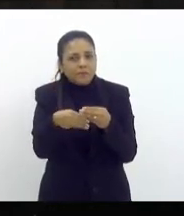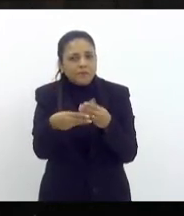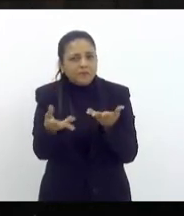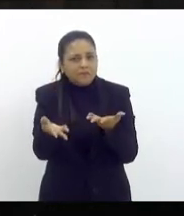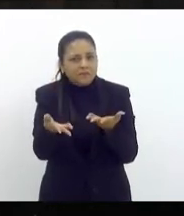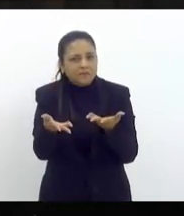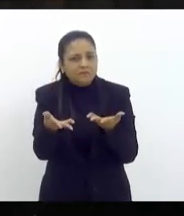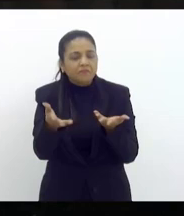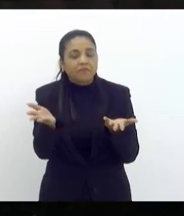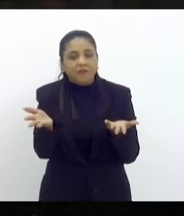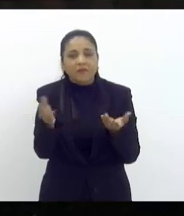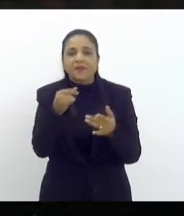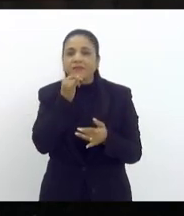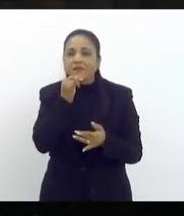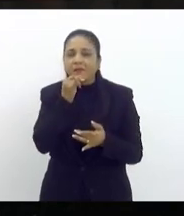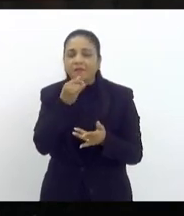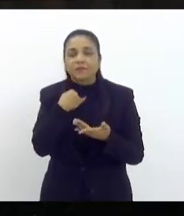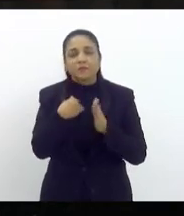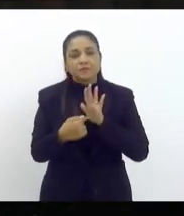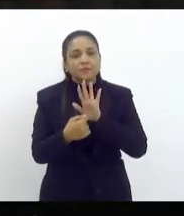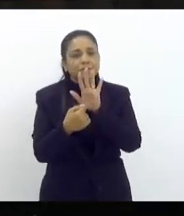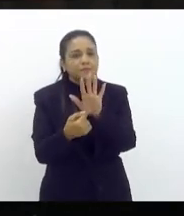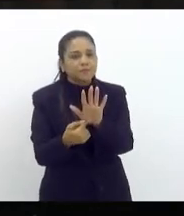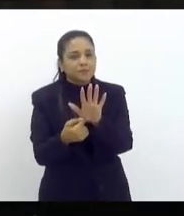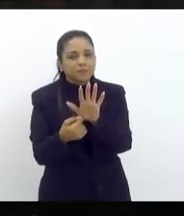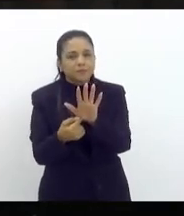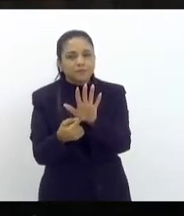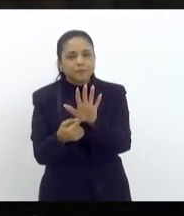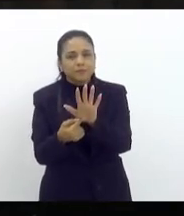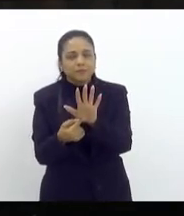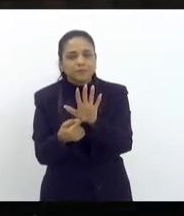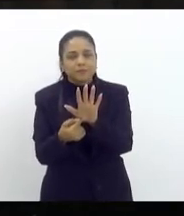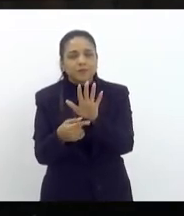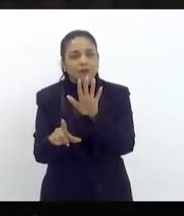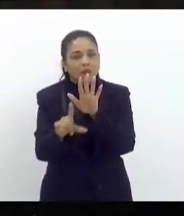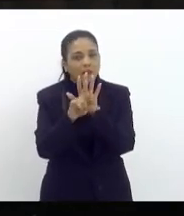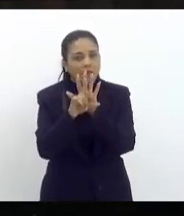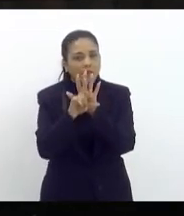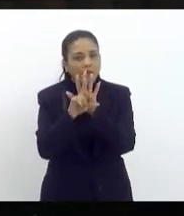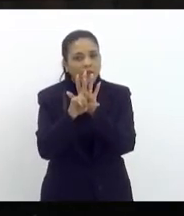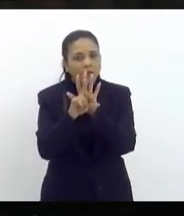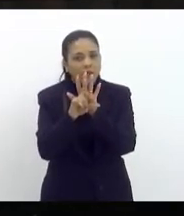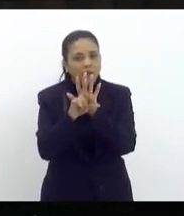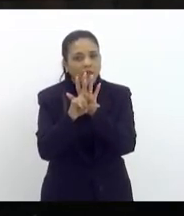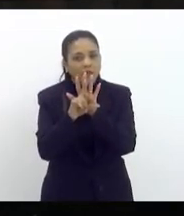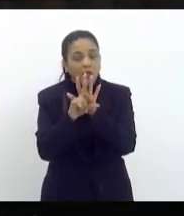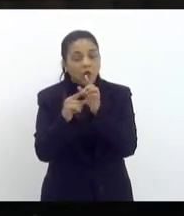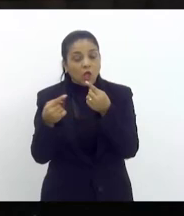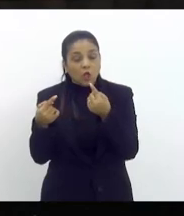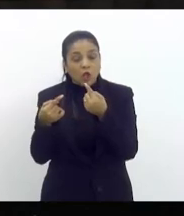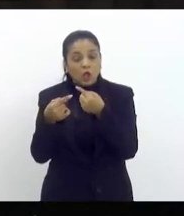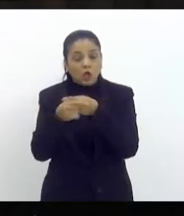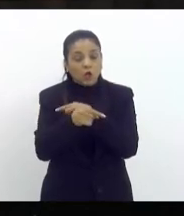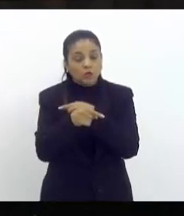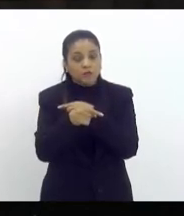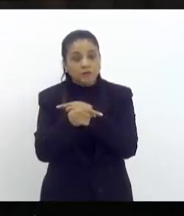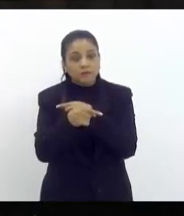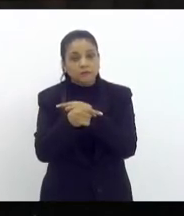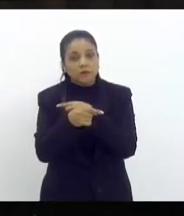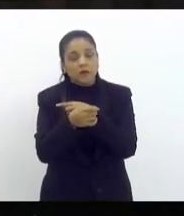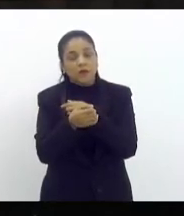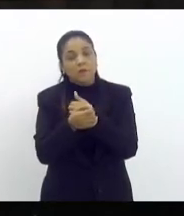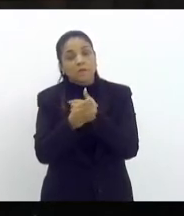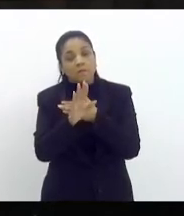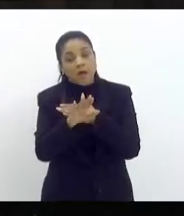quando nós apresentamos a lei que vai contra que ajuda a